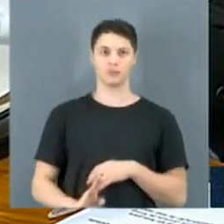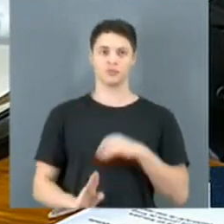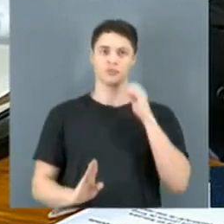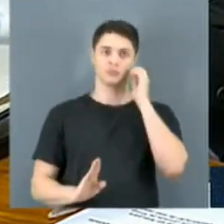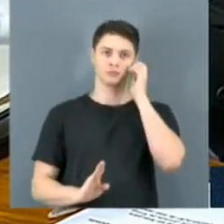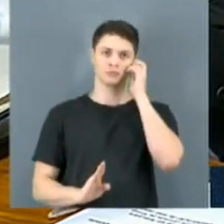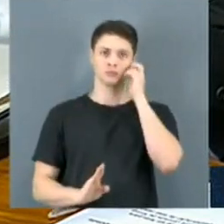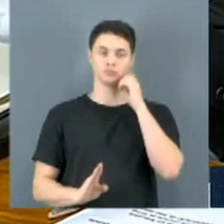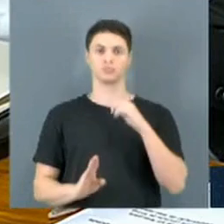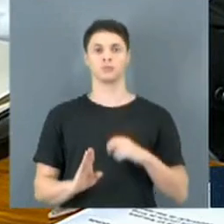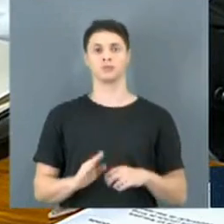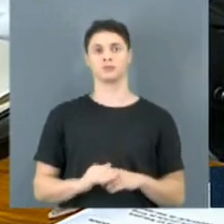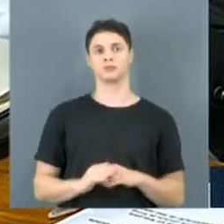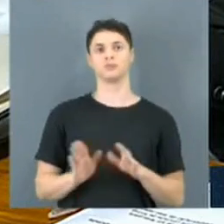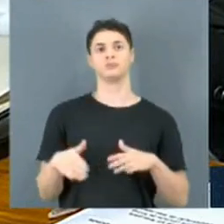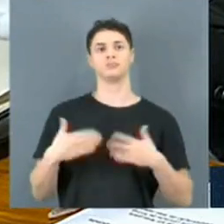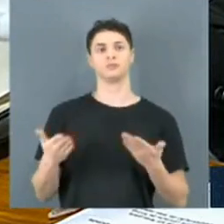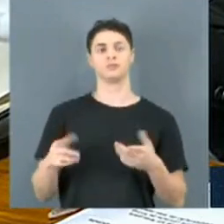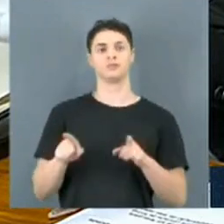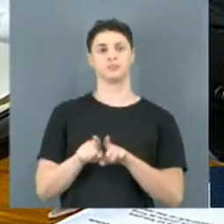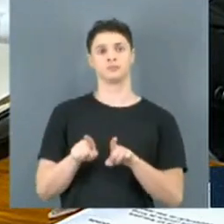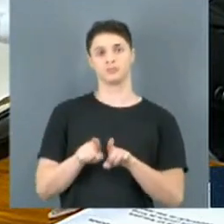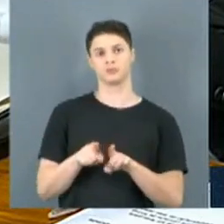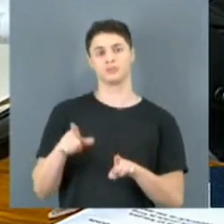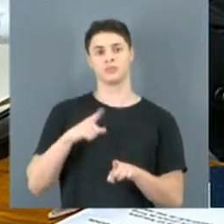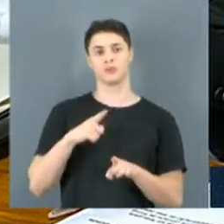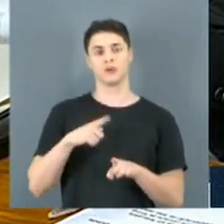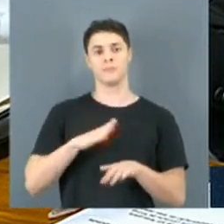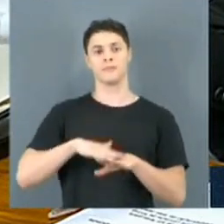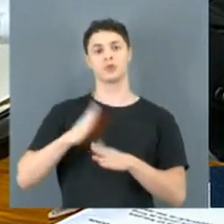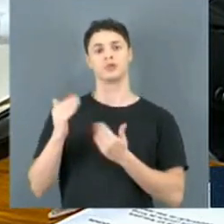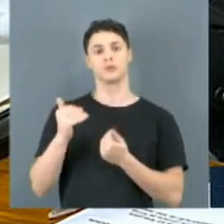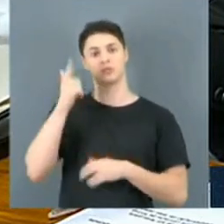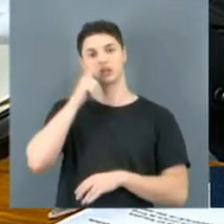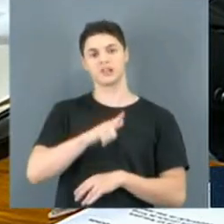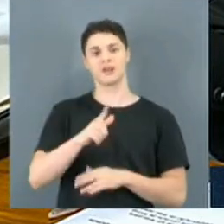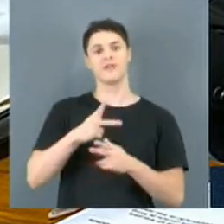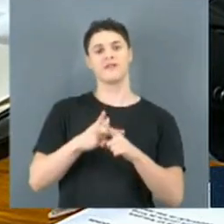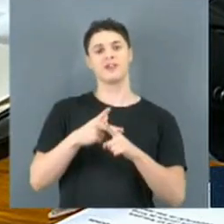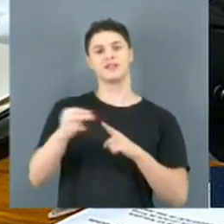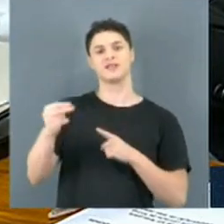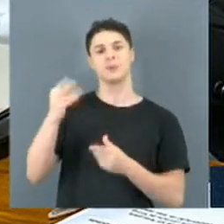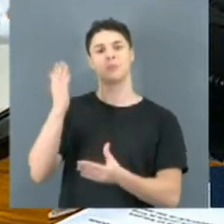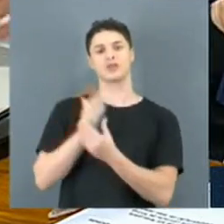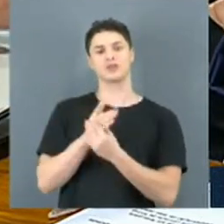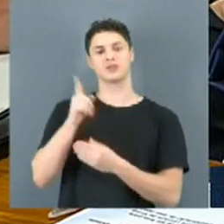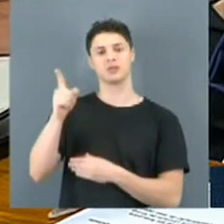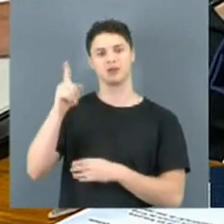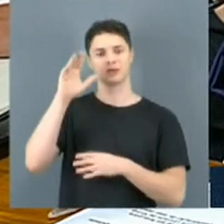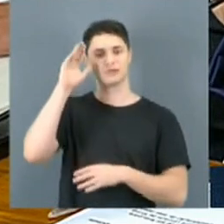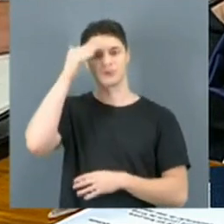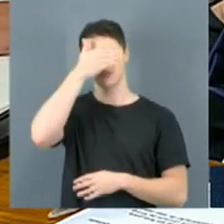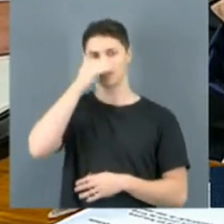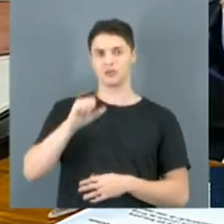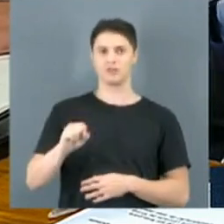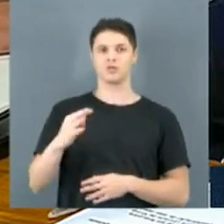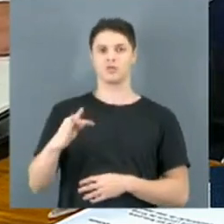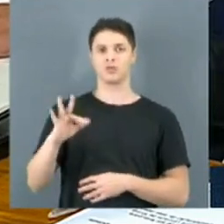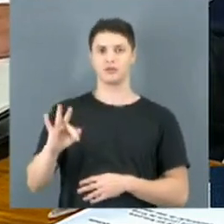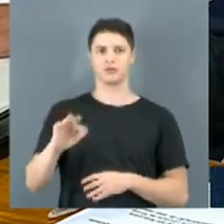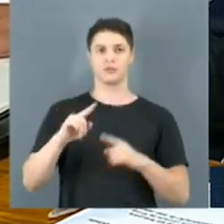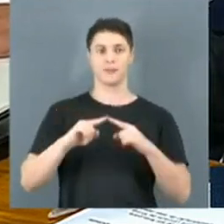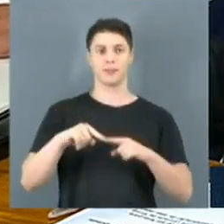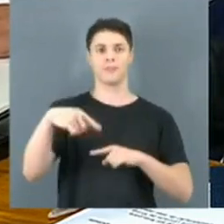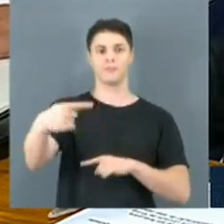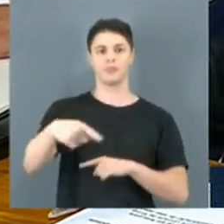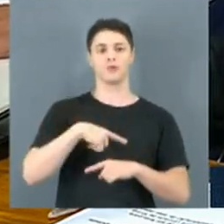oportunidade eu fui a pessoa mais jovem também a ganhar uma ação no Supremo Tribunal Federal. E na sequência, fui fazer o